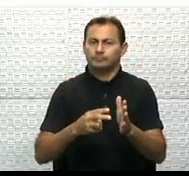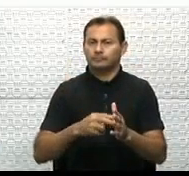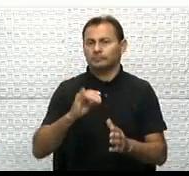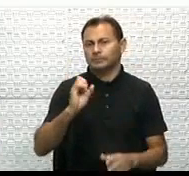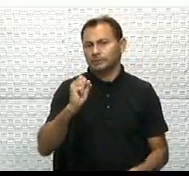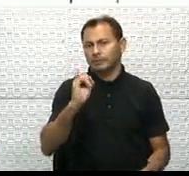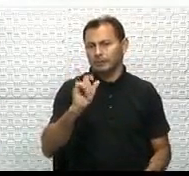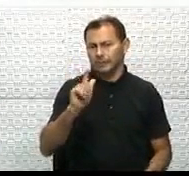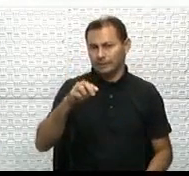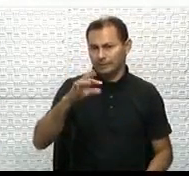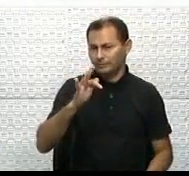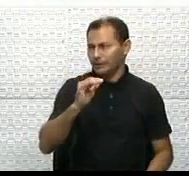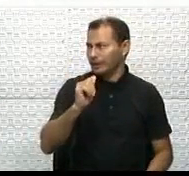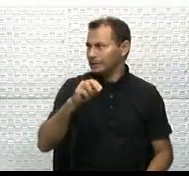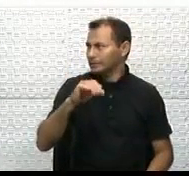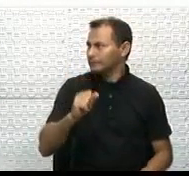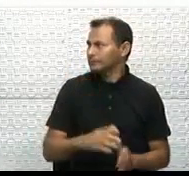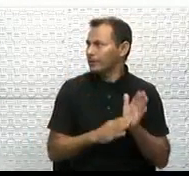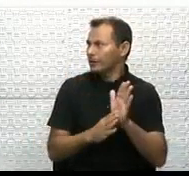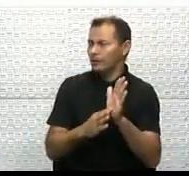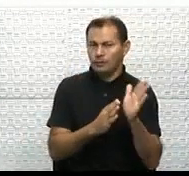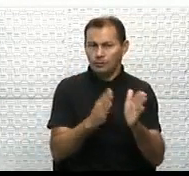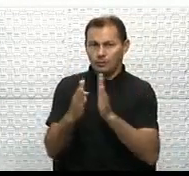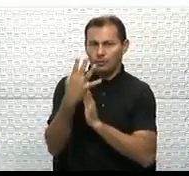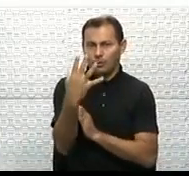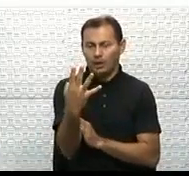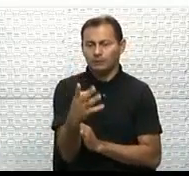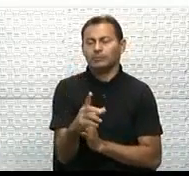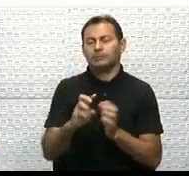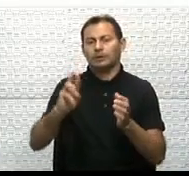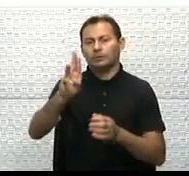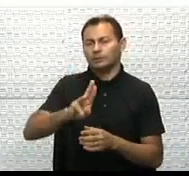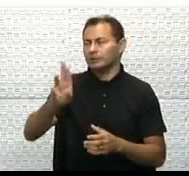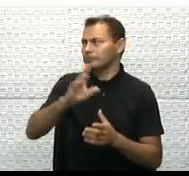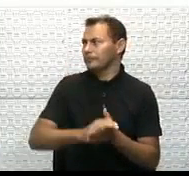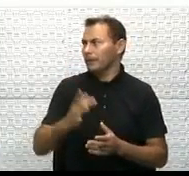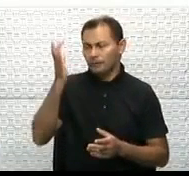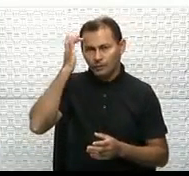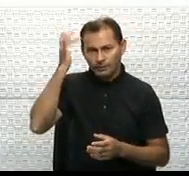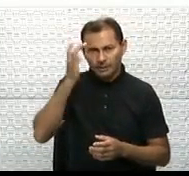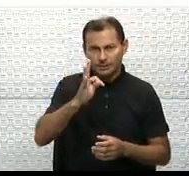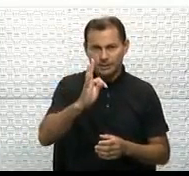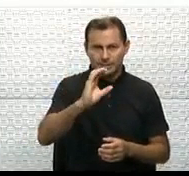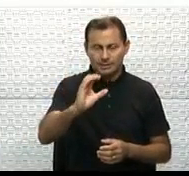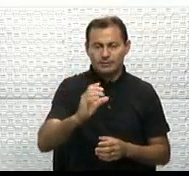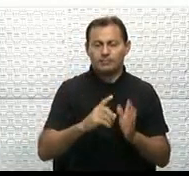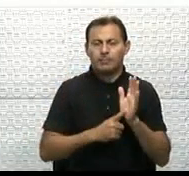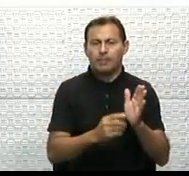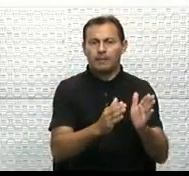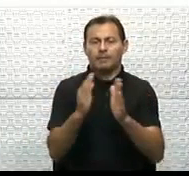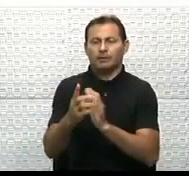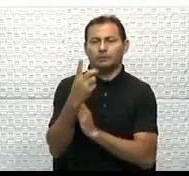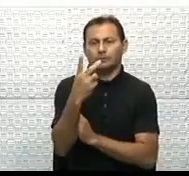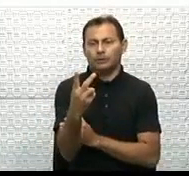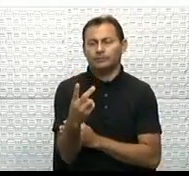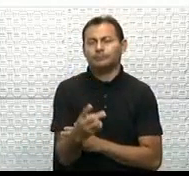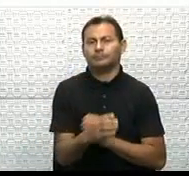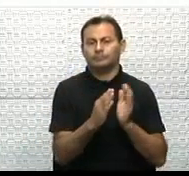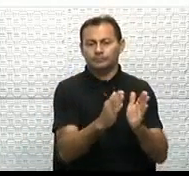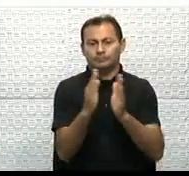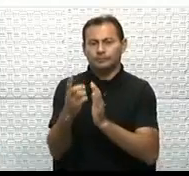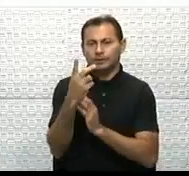significância. Aí o passo 4, vamos aplicar a fórmula do TC, que é referente ao passo 2.